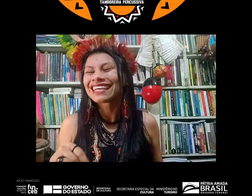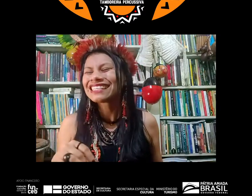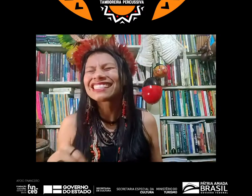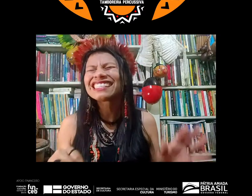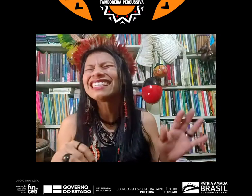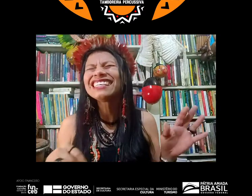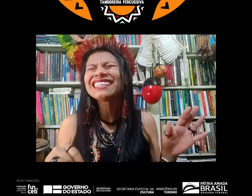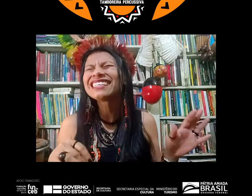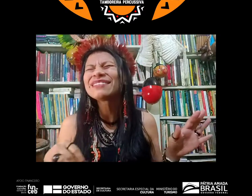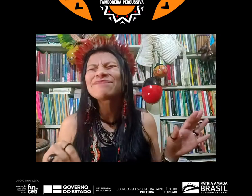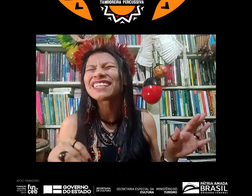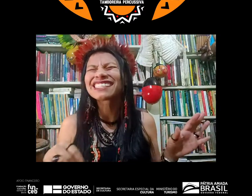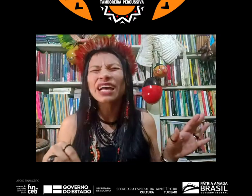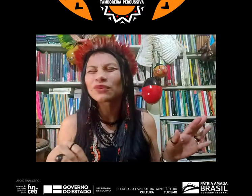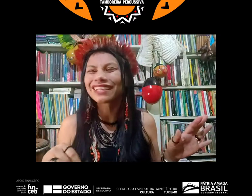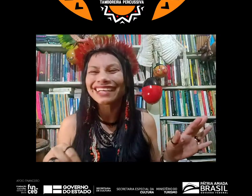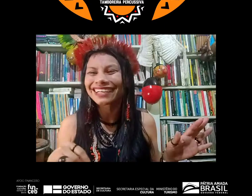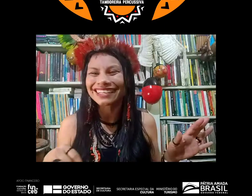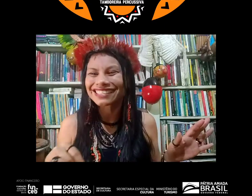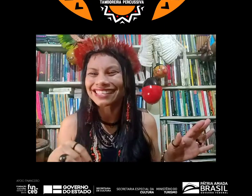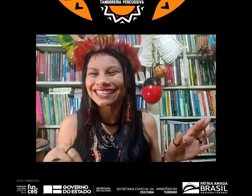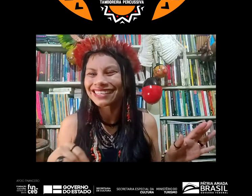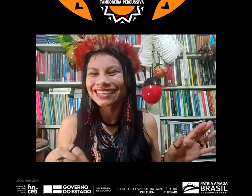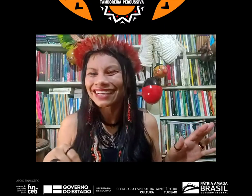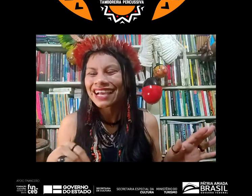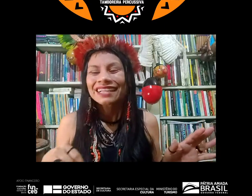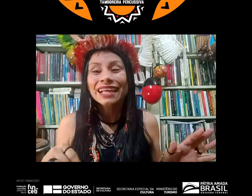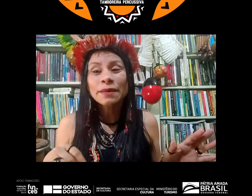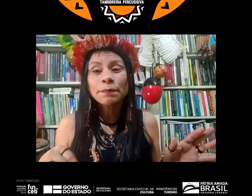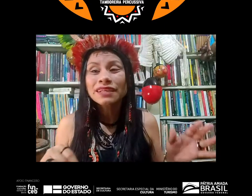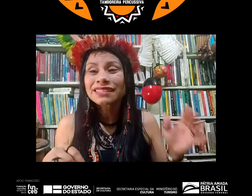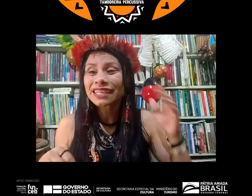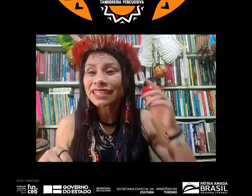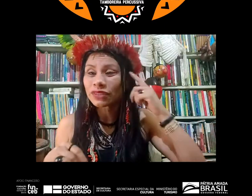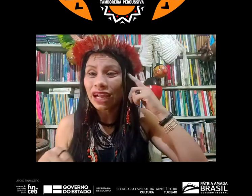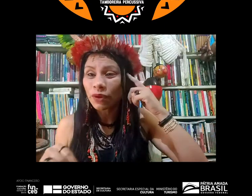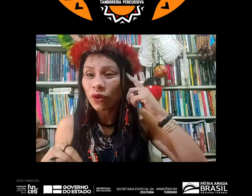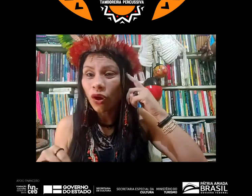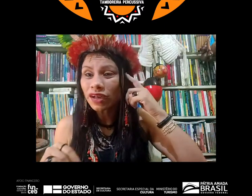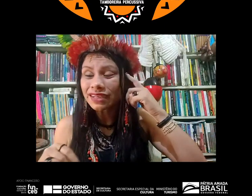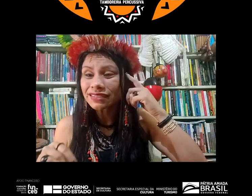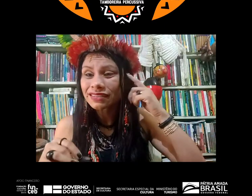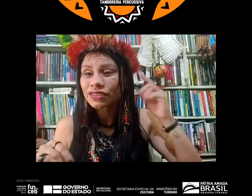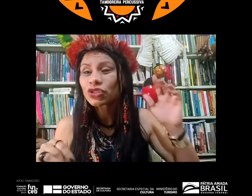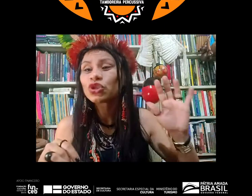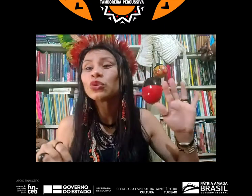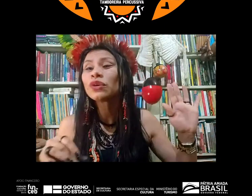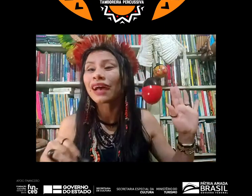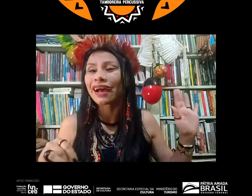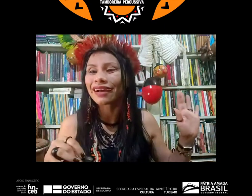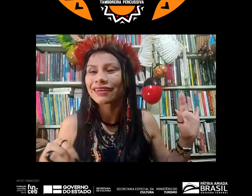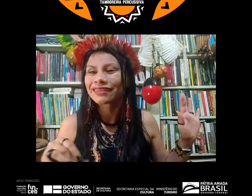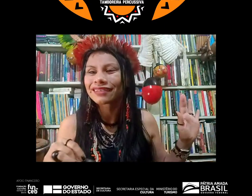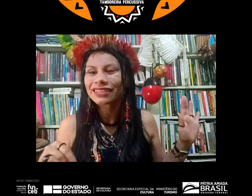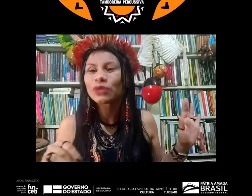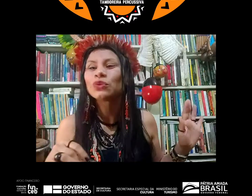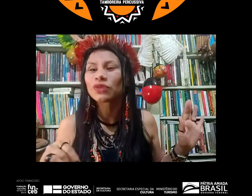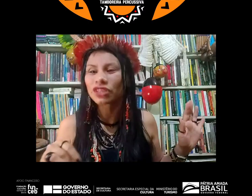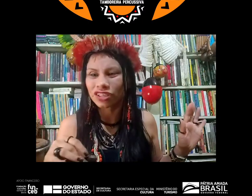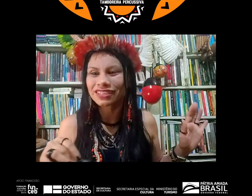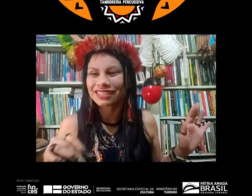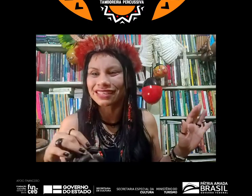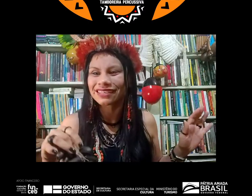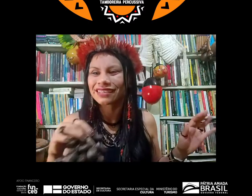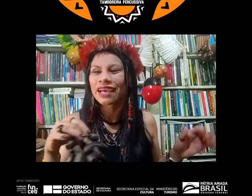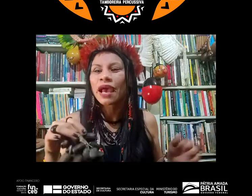palha, simples na aldeia cresci. Na lembrança que eu trago agora, de um lugar que eu